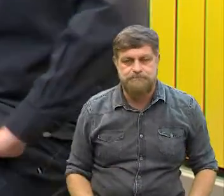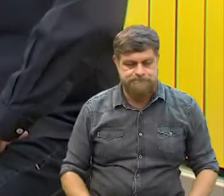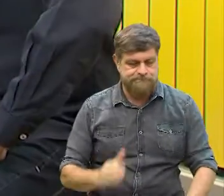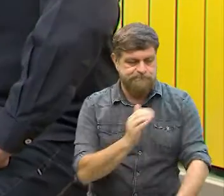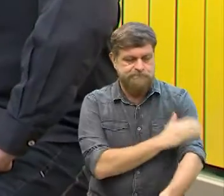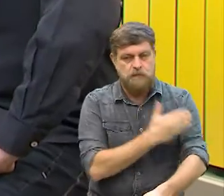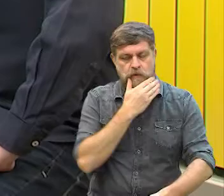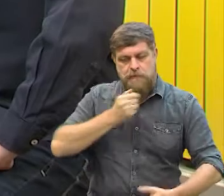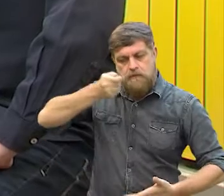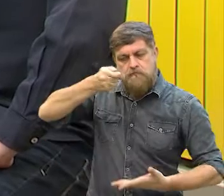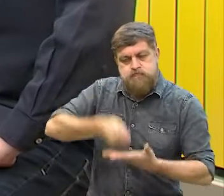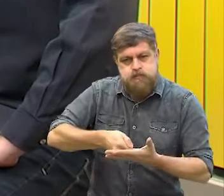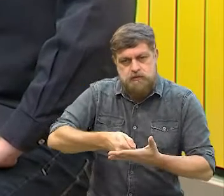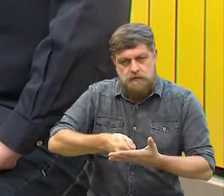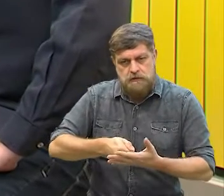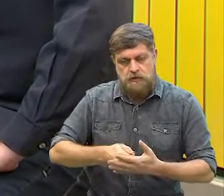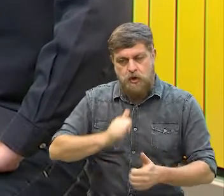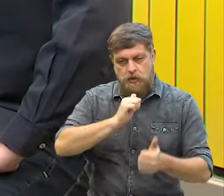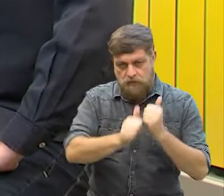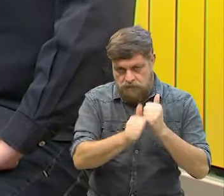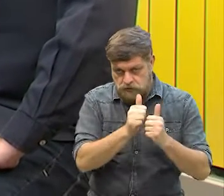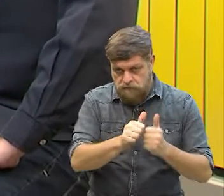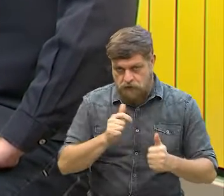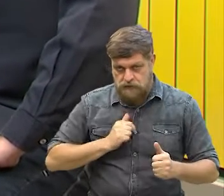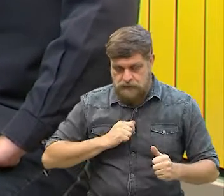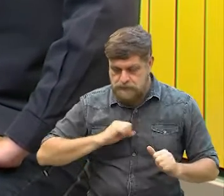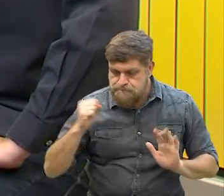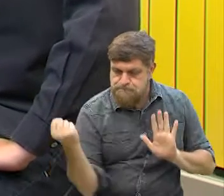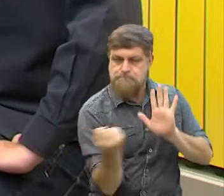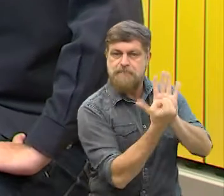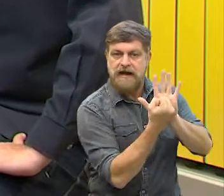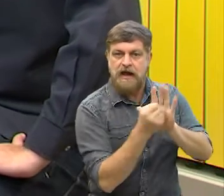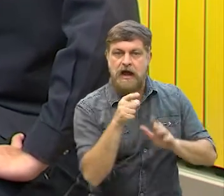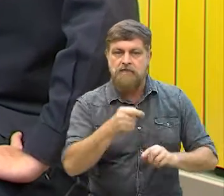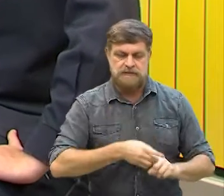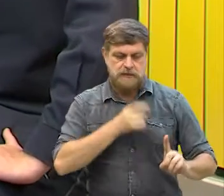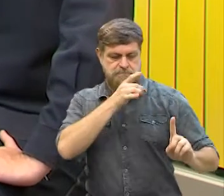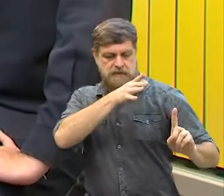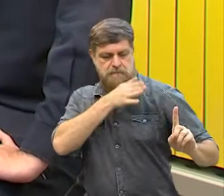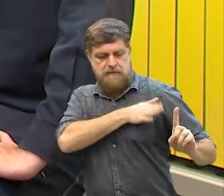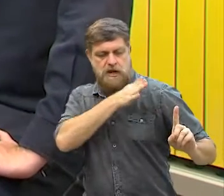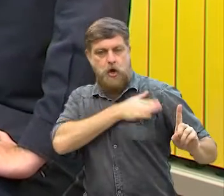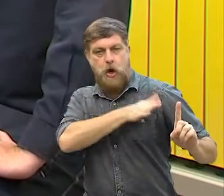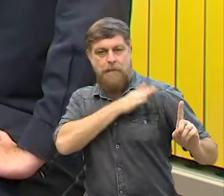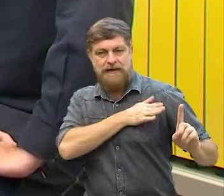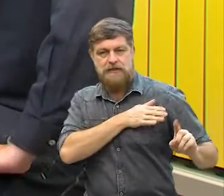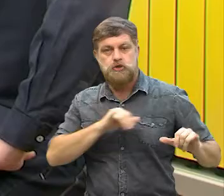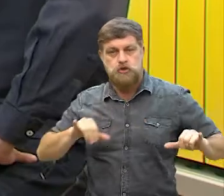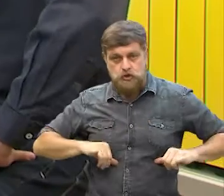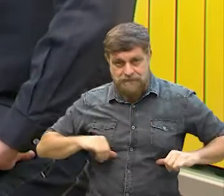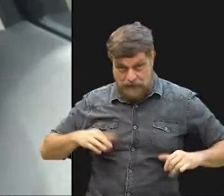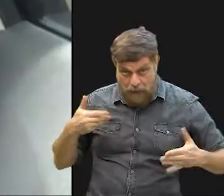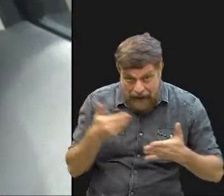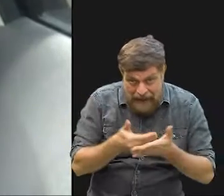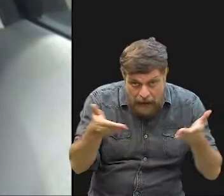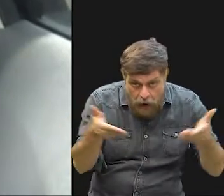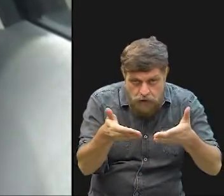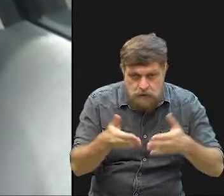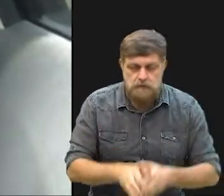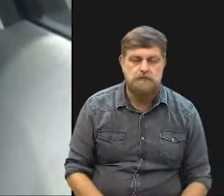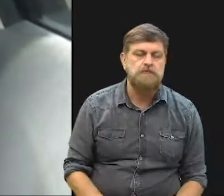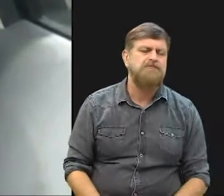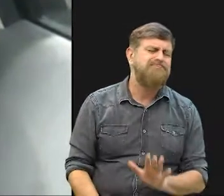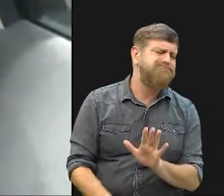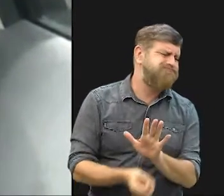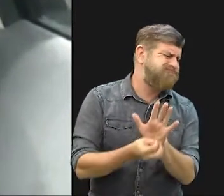está enraizado no futebol brasileiro? Você sofreu preconceito, ouviu muita bobagem e ouve ainda?